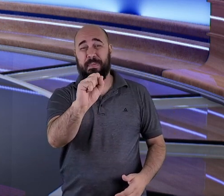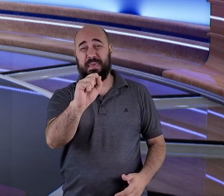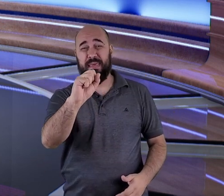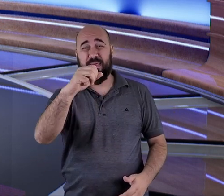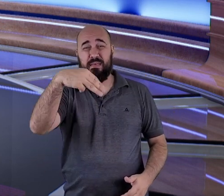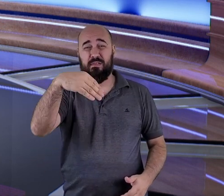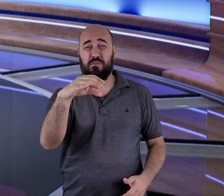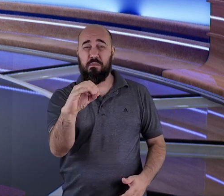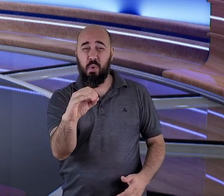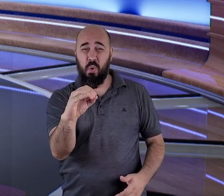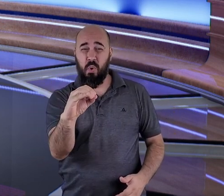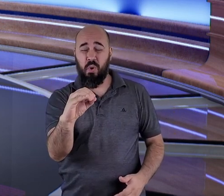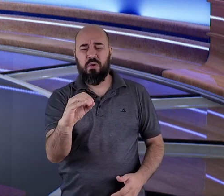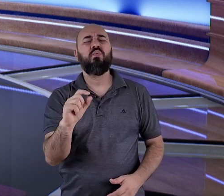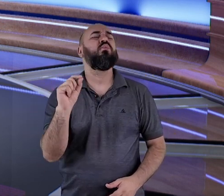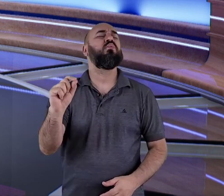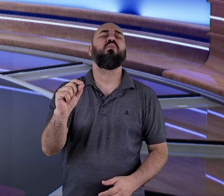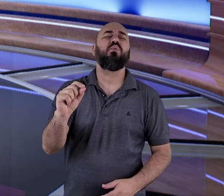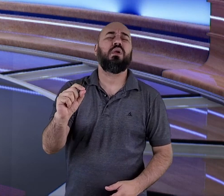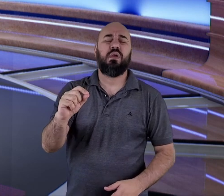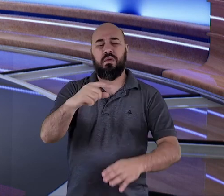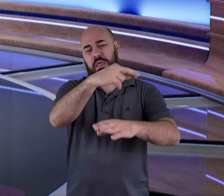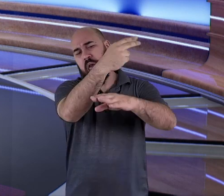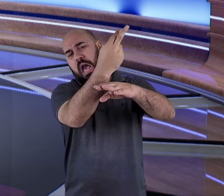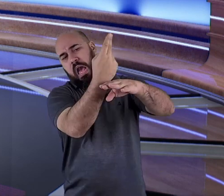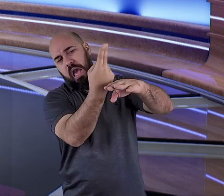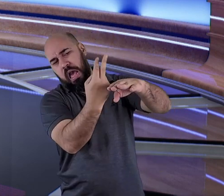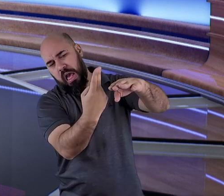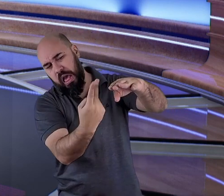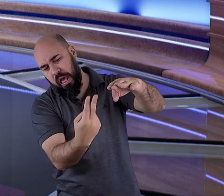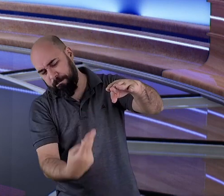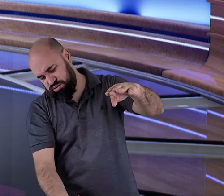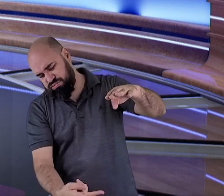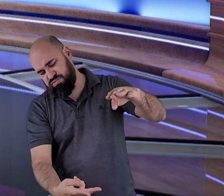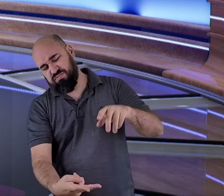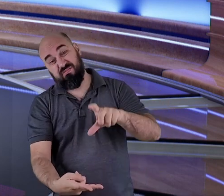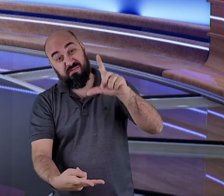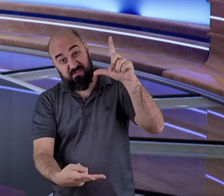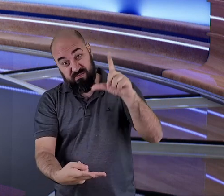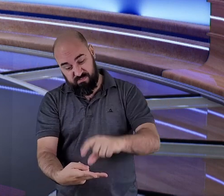aqui é abussos e é traduzida como abismo.